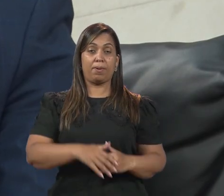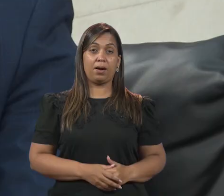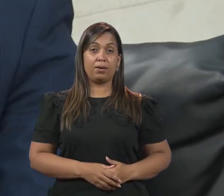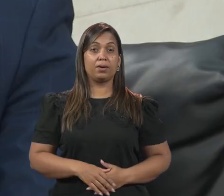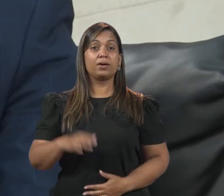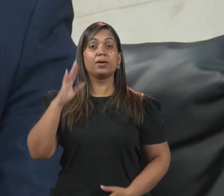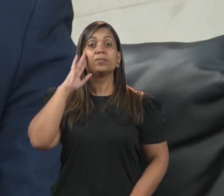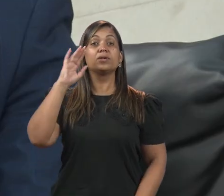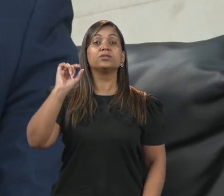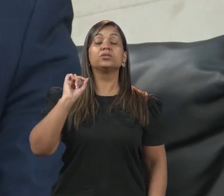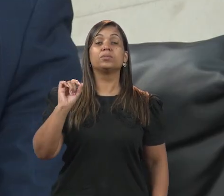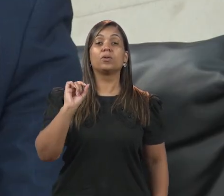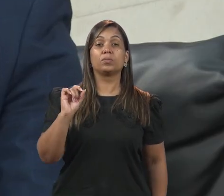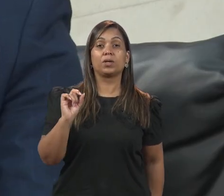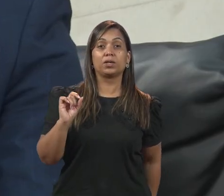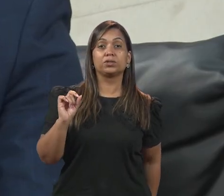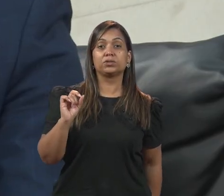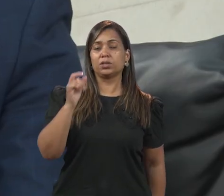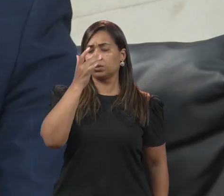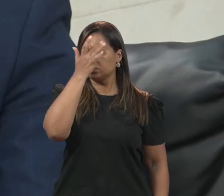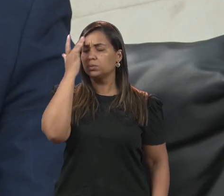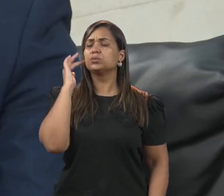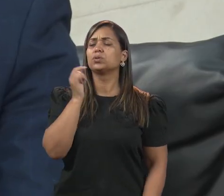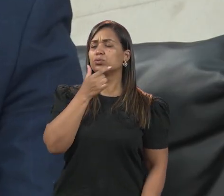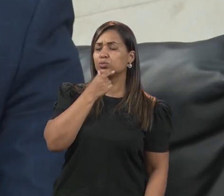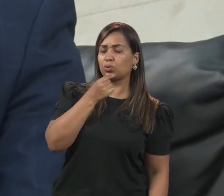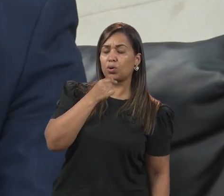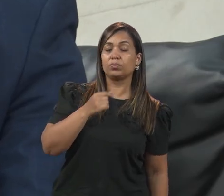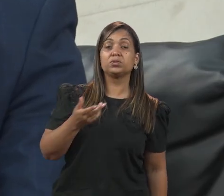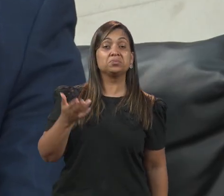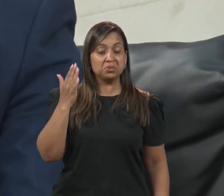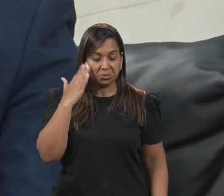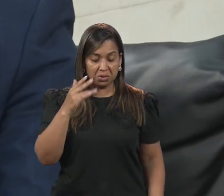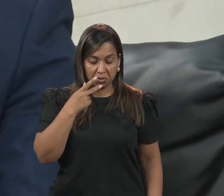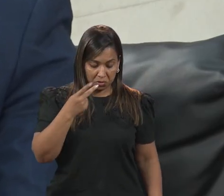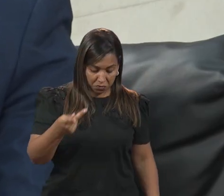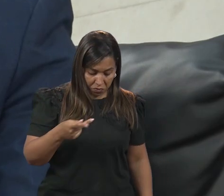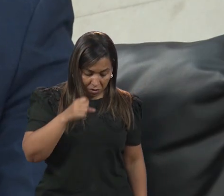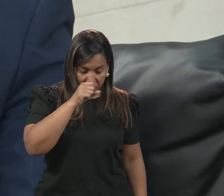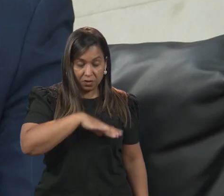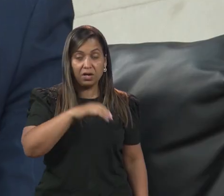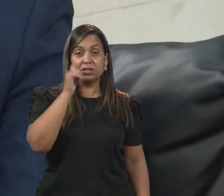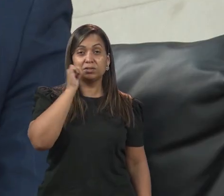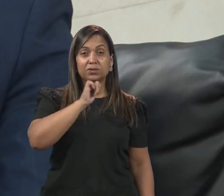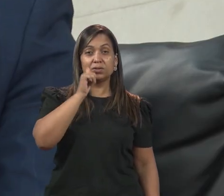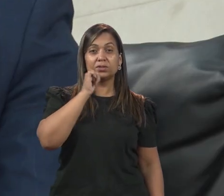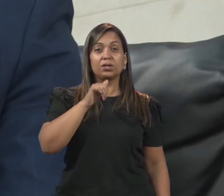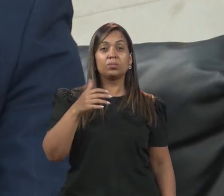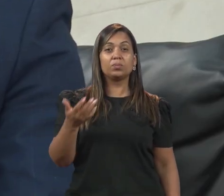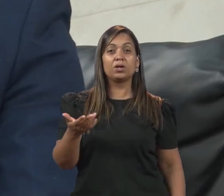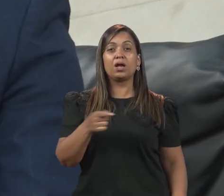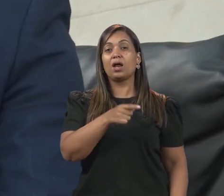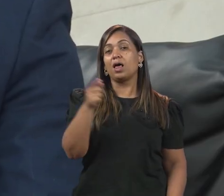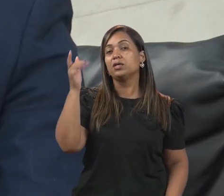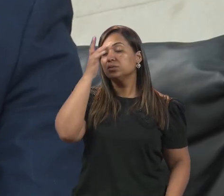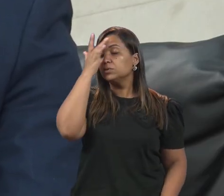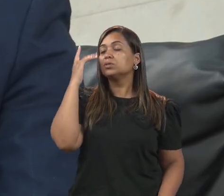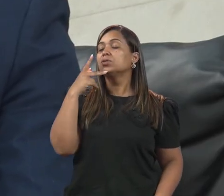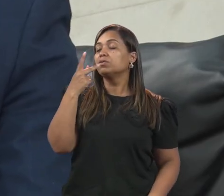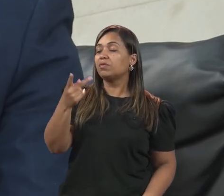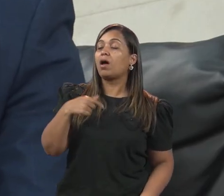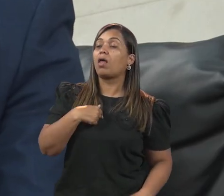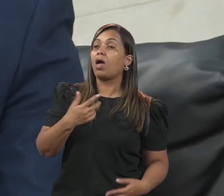convocar principalmente o público masculino. Eu sei que quando a gente fala de violência contra a mulher, as pessoas falam